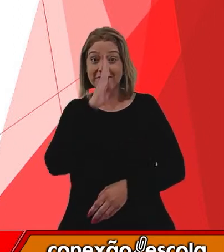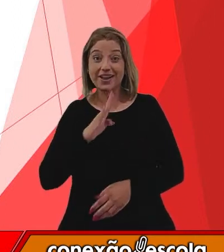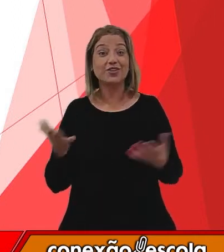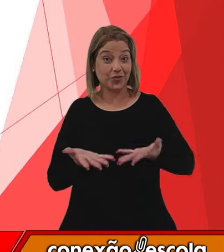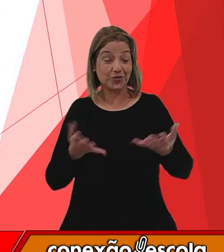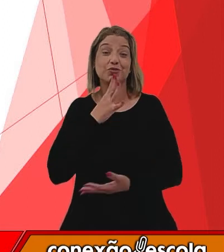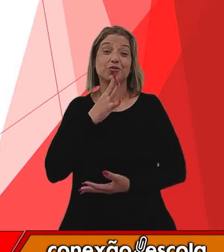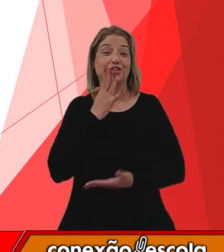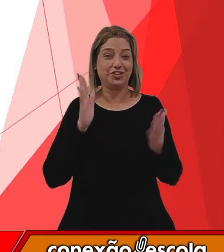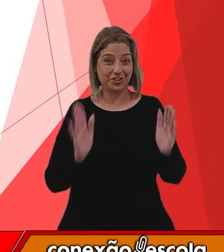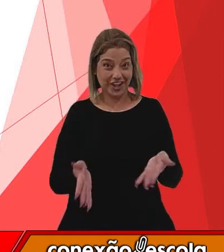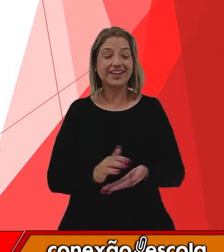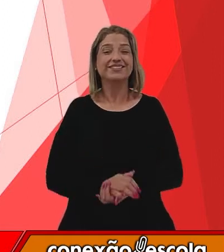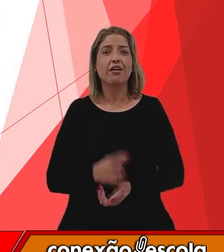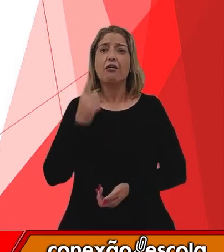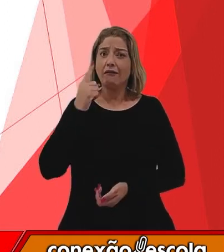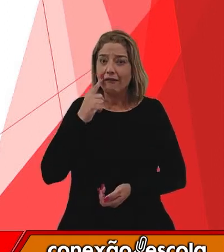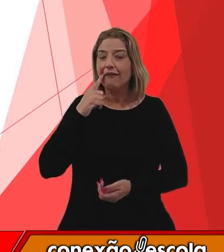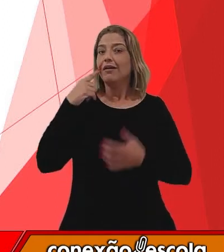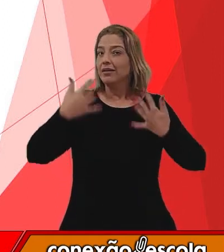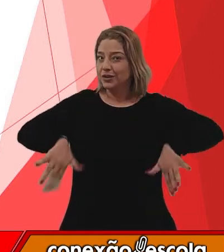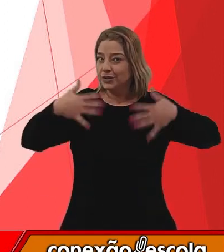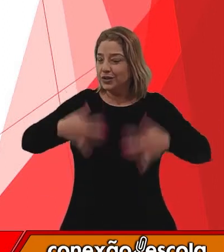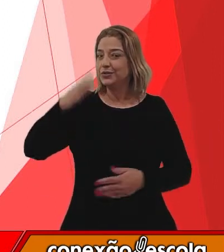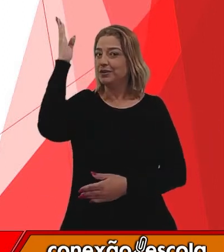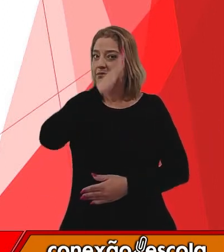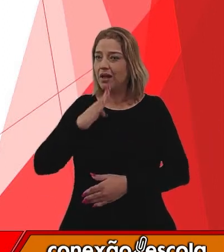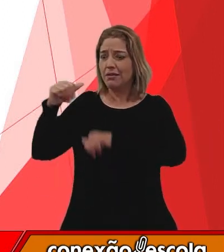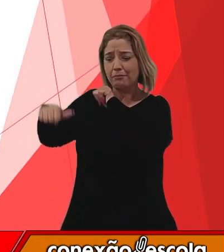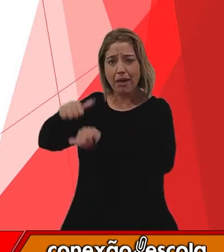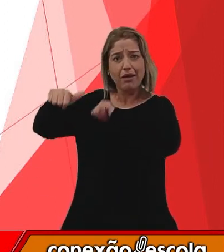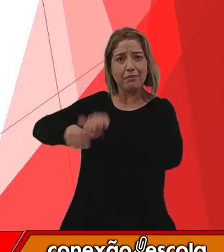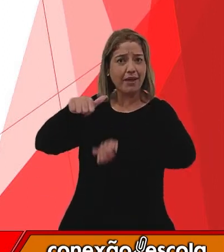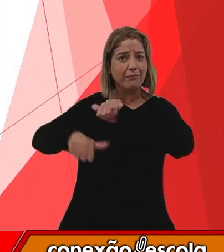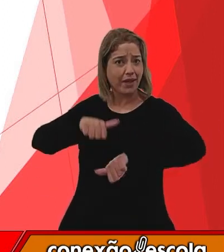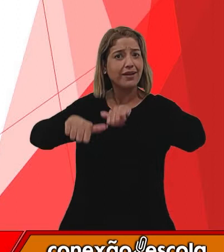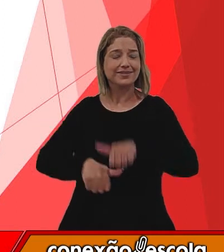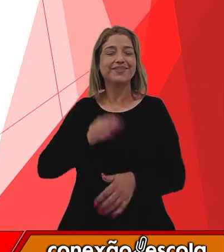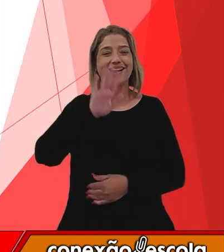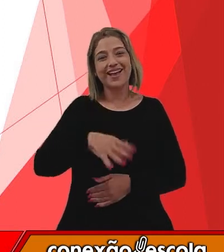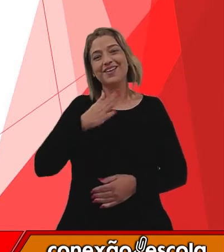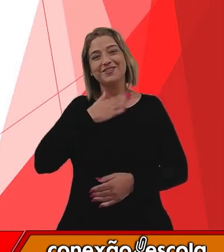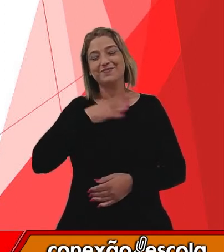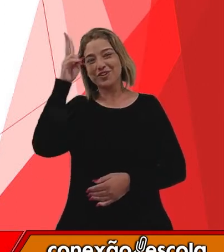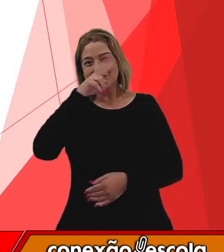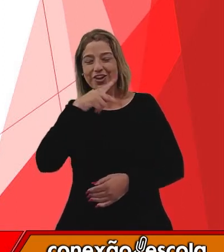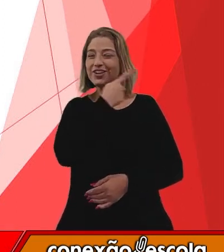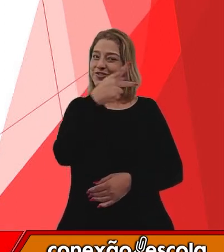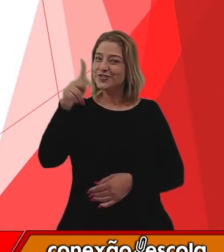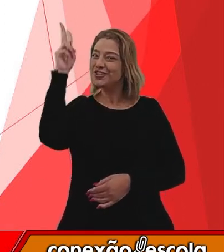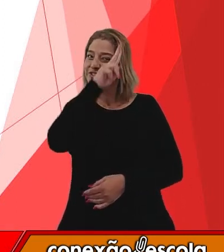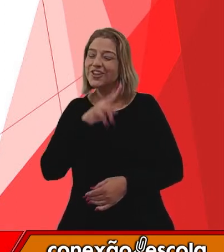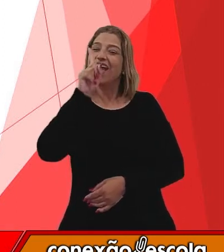Ufa, Brasil, quantas mudanças ocorreram no decorrer dos anos. Essa é a minha história, essa é a sua história, é a história do